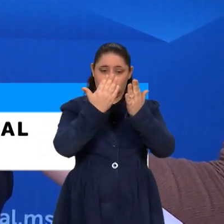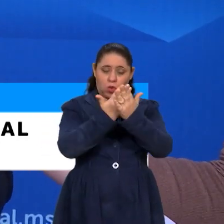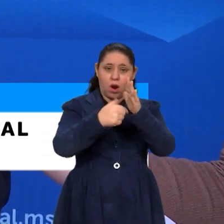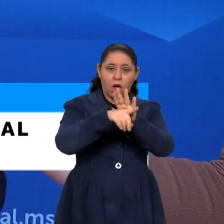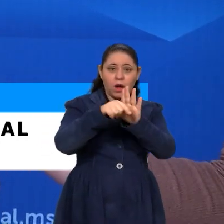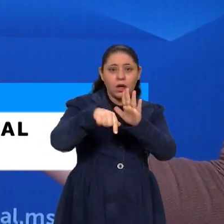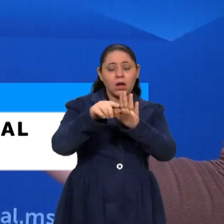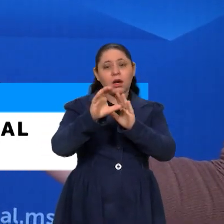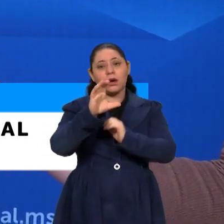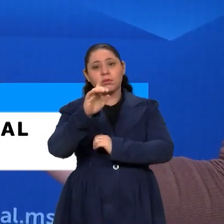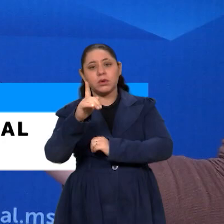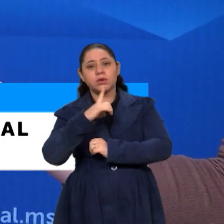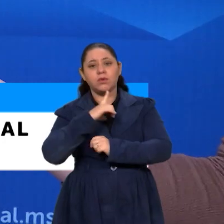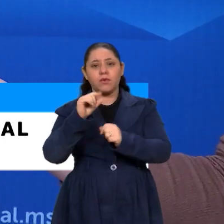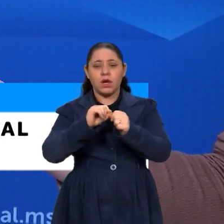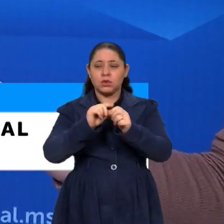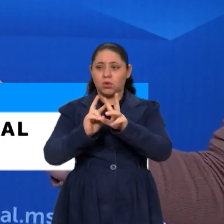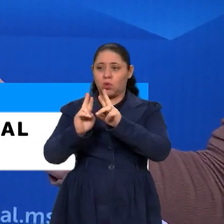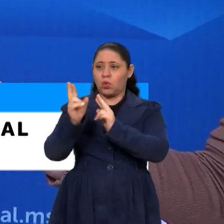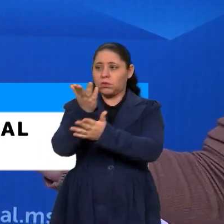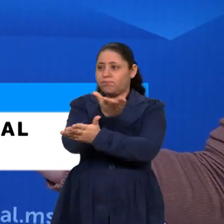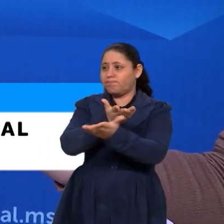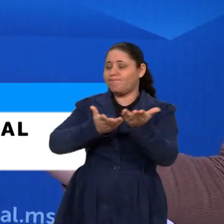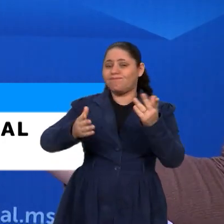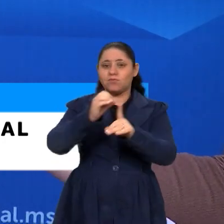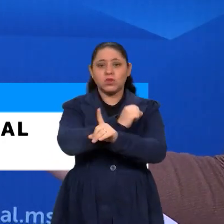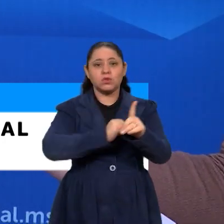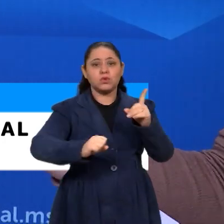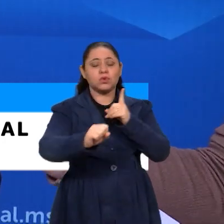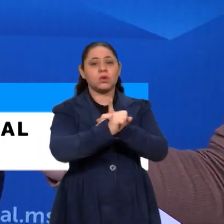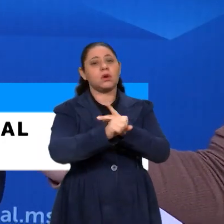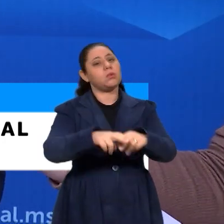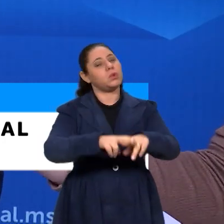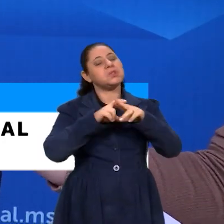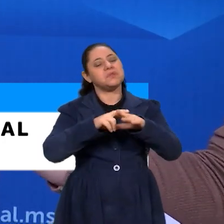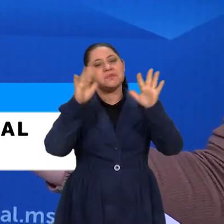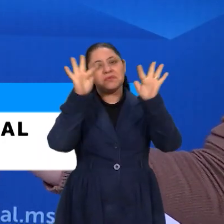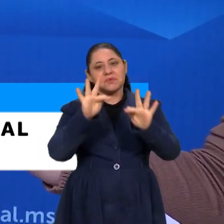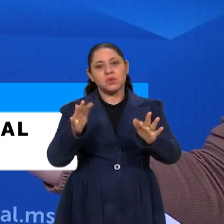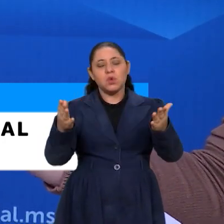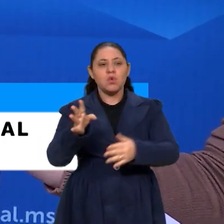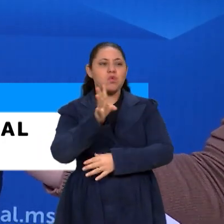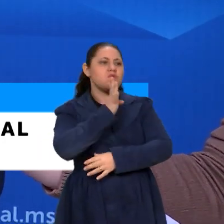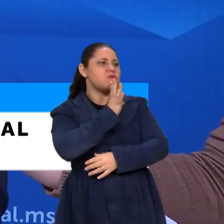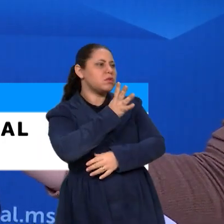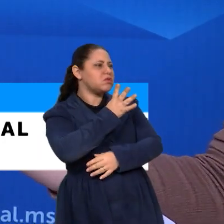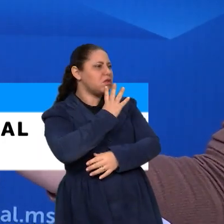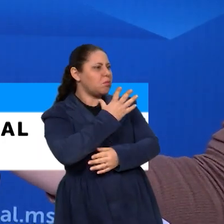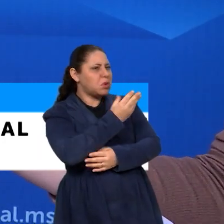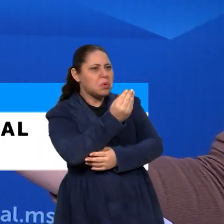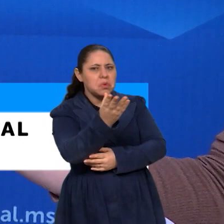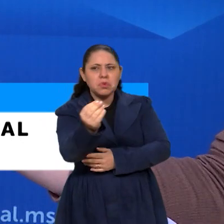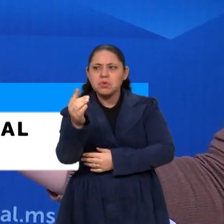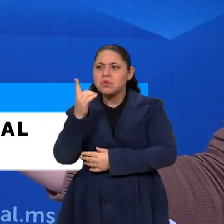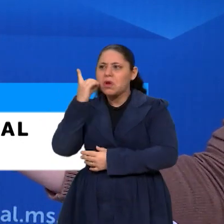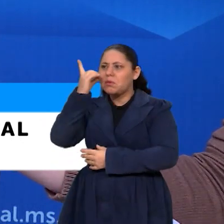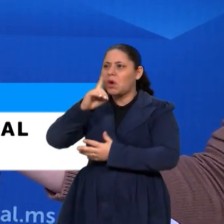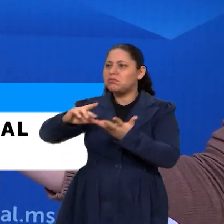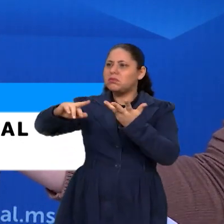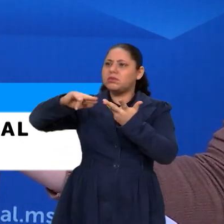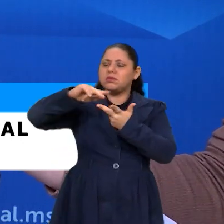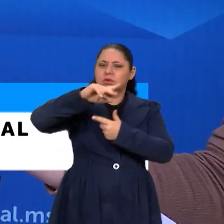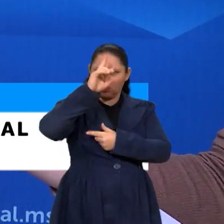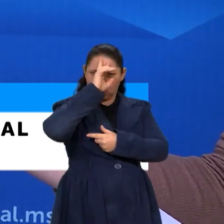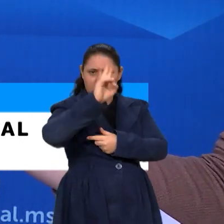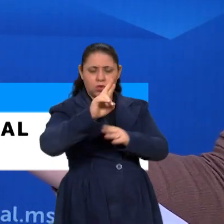da Escola Legislativa de Campo Grande, ela faz uma interação com a sociedade. Então a gente está muito feliz hoje de conhecer vários parlamentares do Brasil